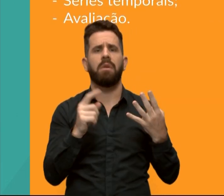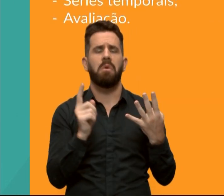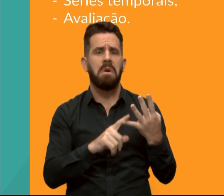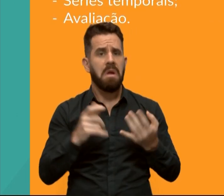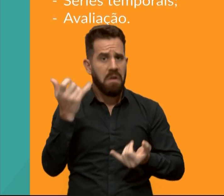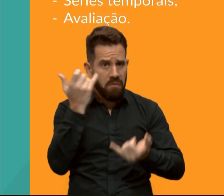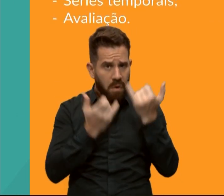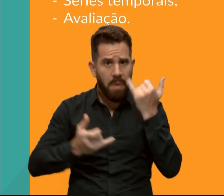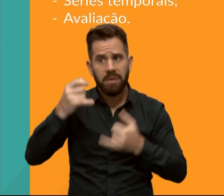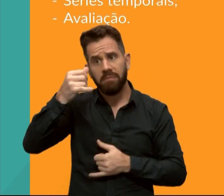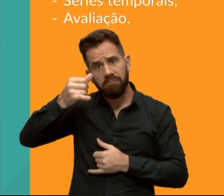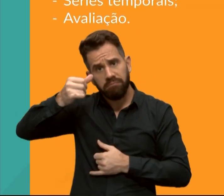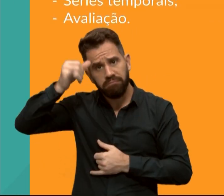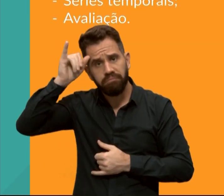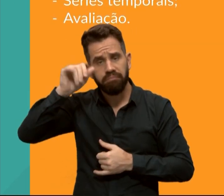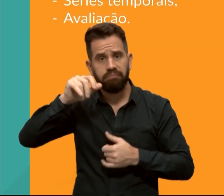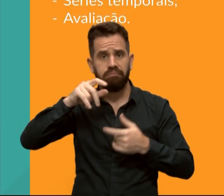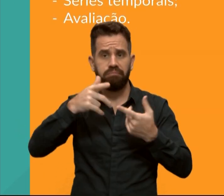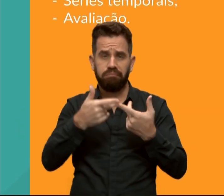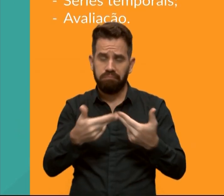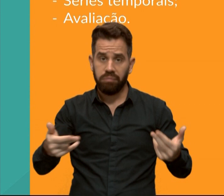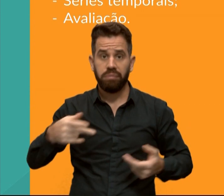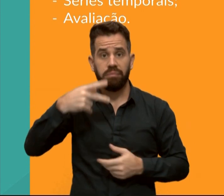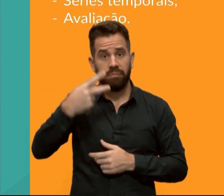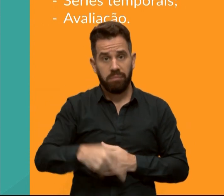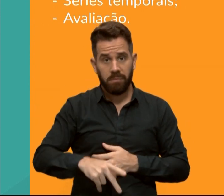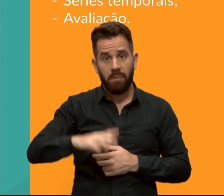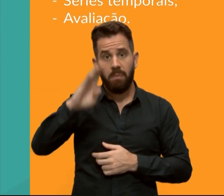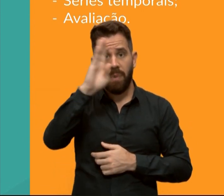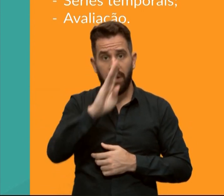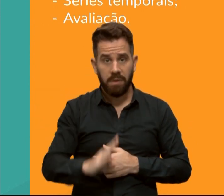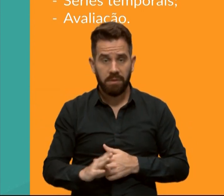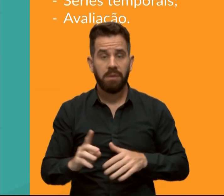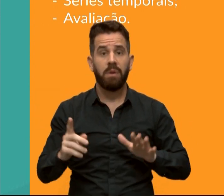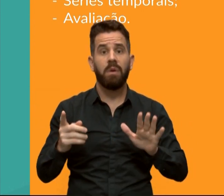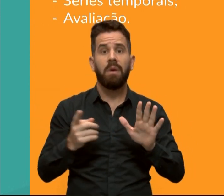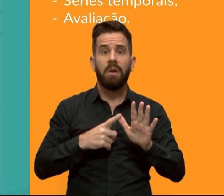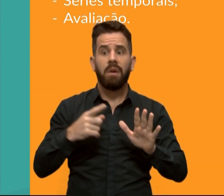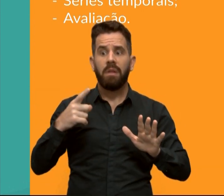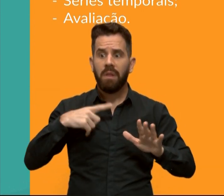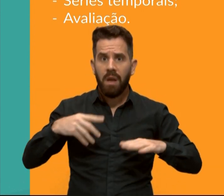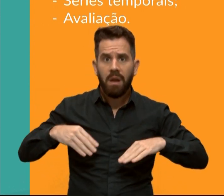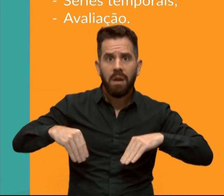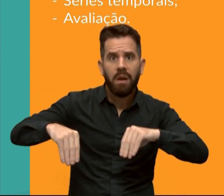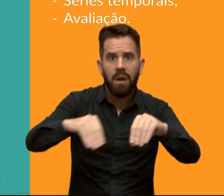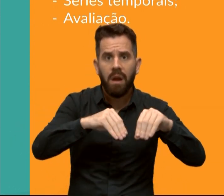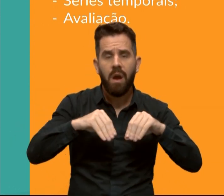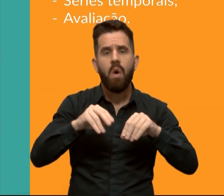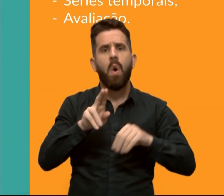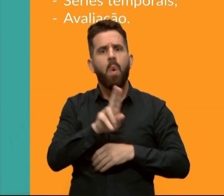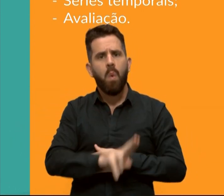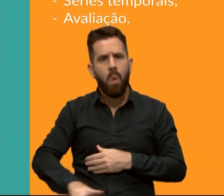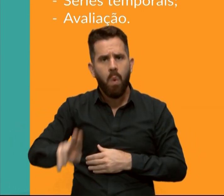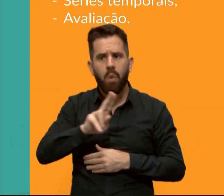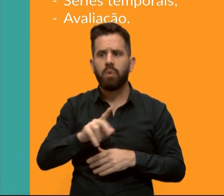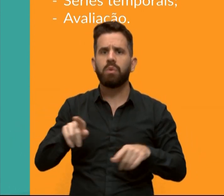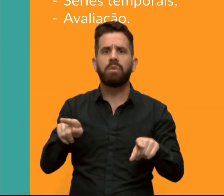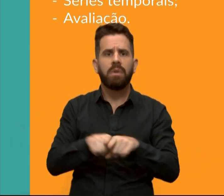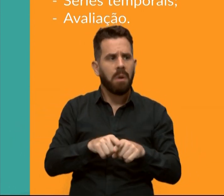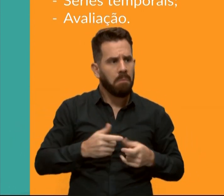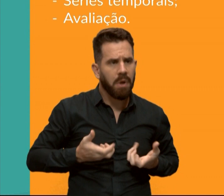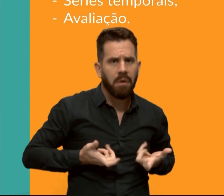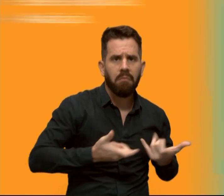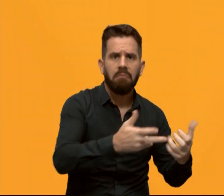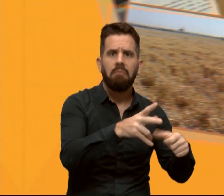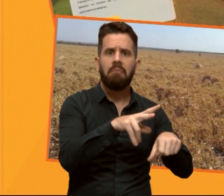brasileiro, séries temporais de classificação de uso e cobertura da terra e avaliação da condição das